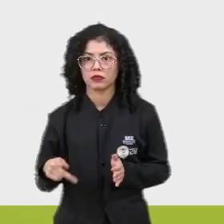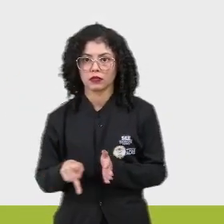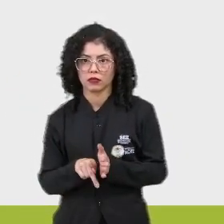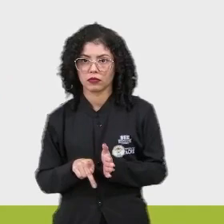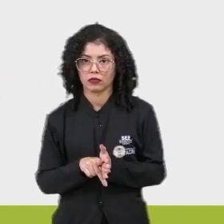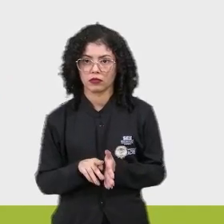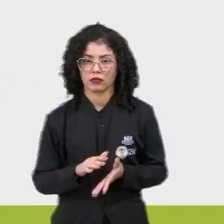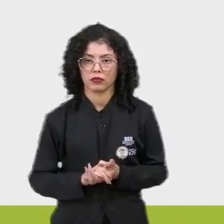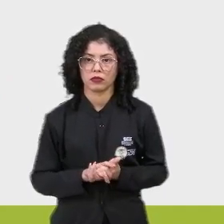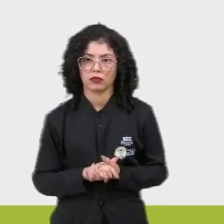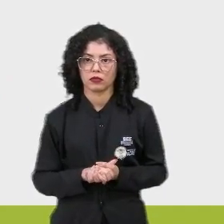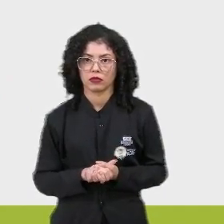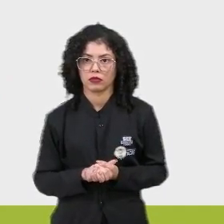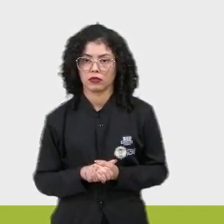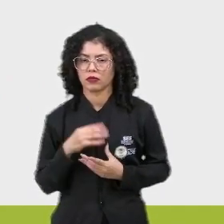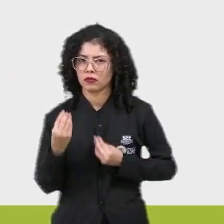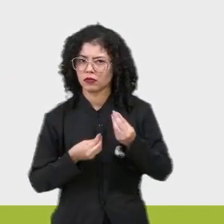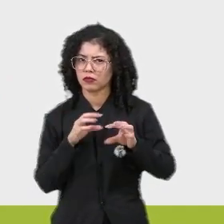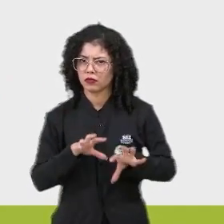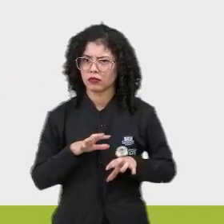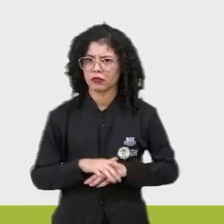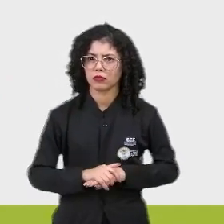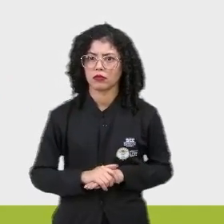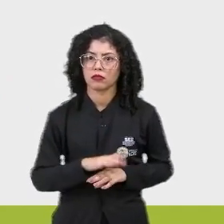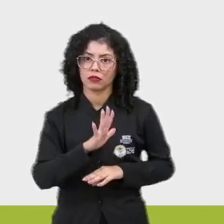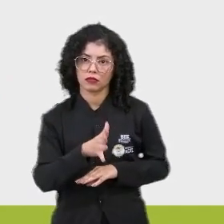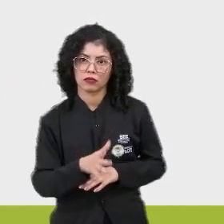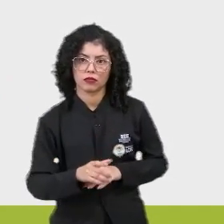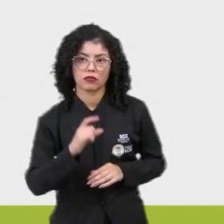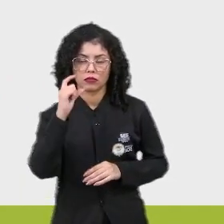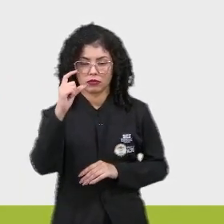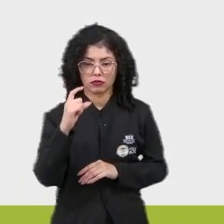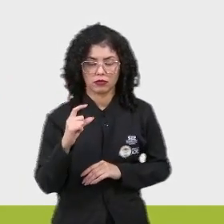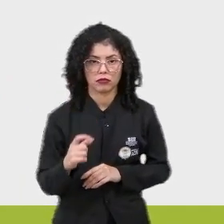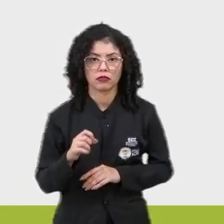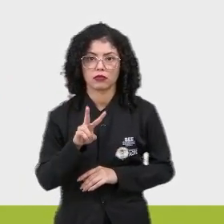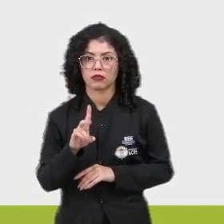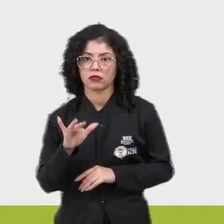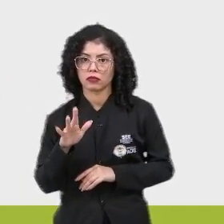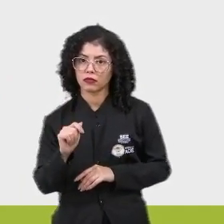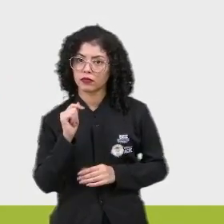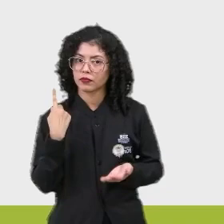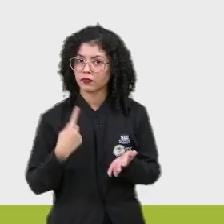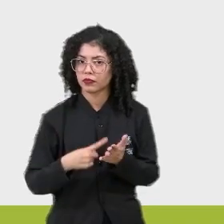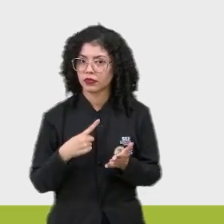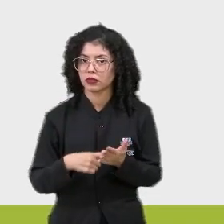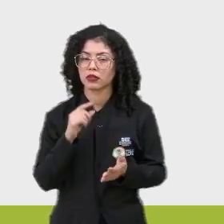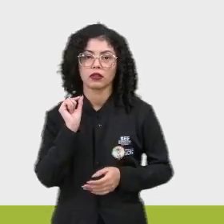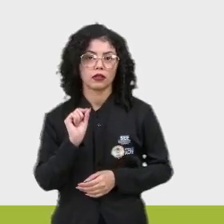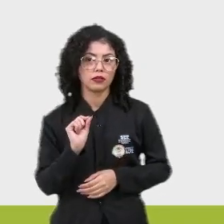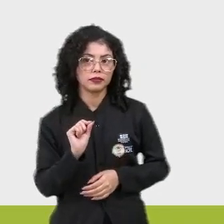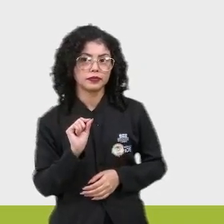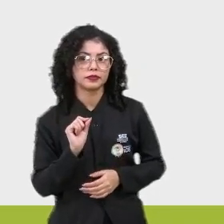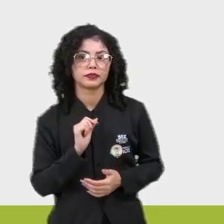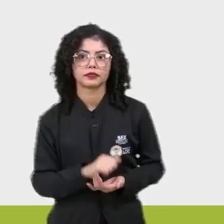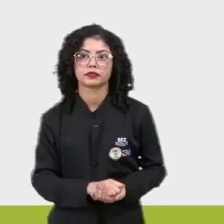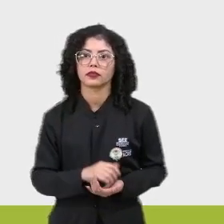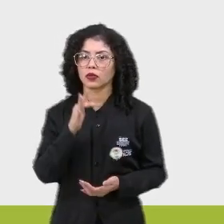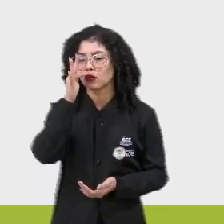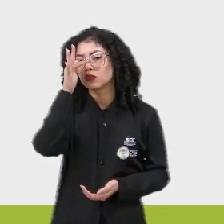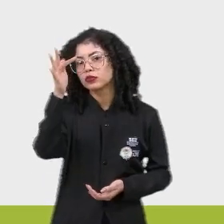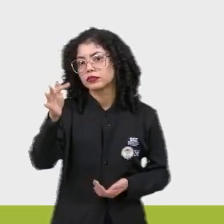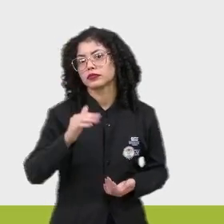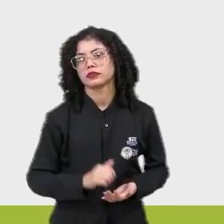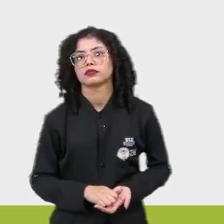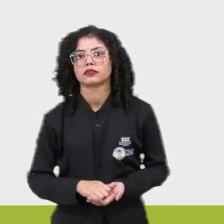sua tabela. Como assim? Ele deixou espaços vazios, porque de acordo com ele,